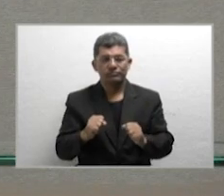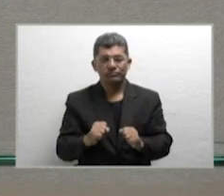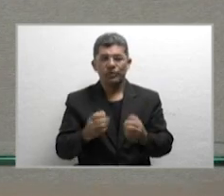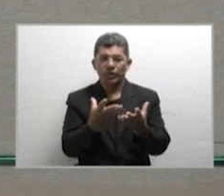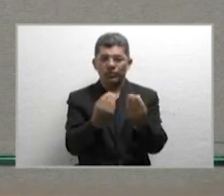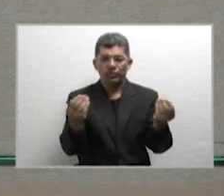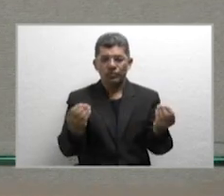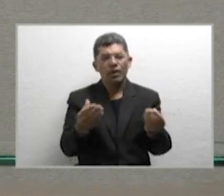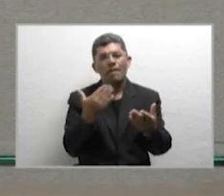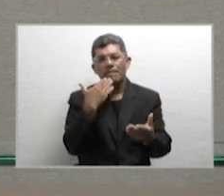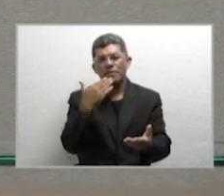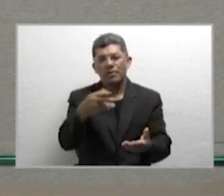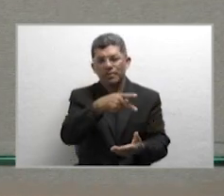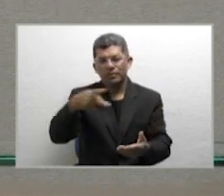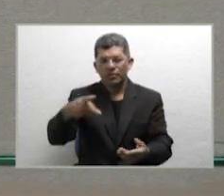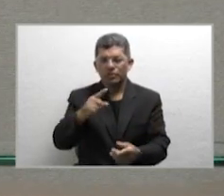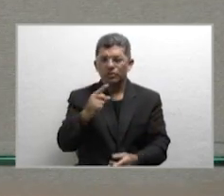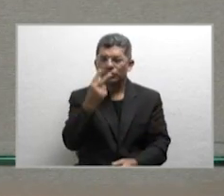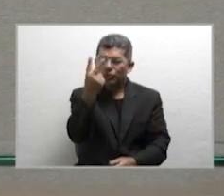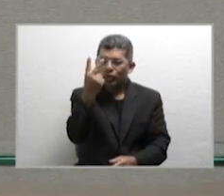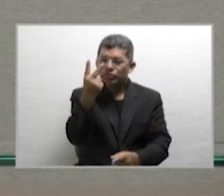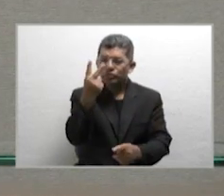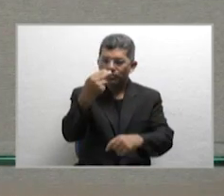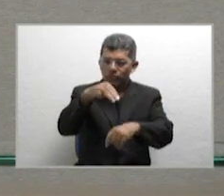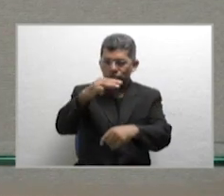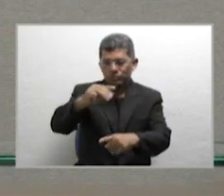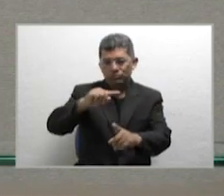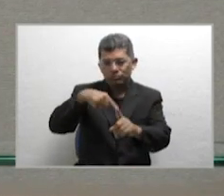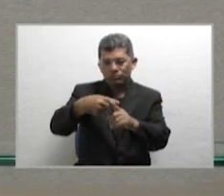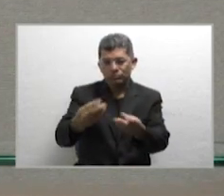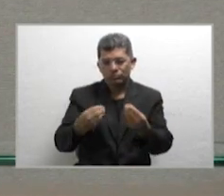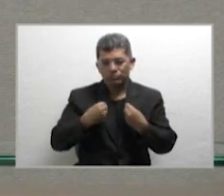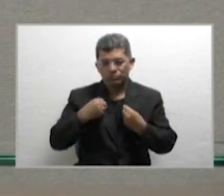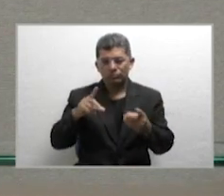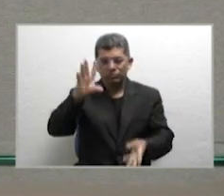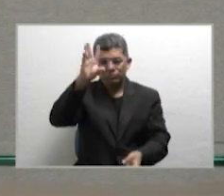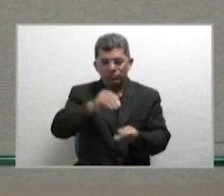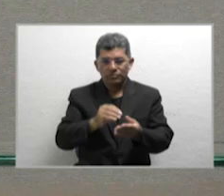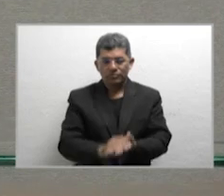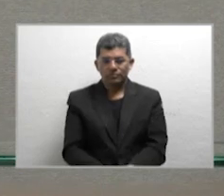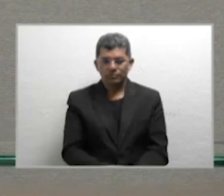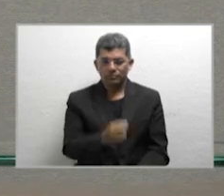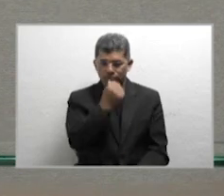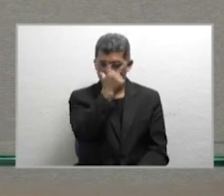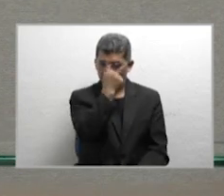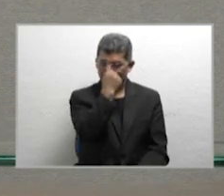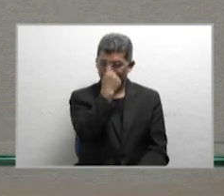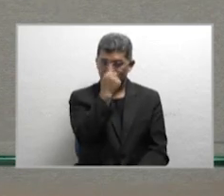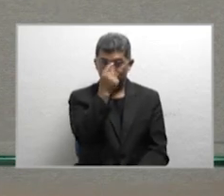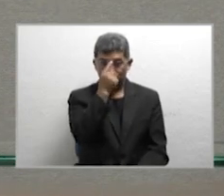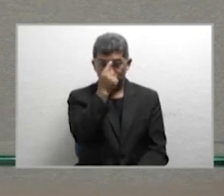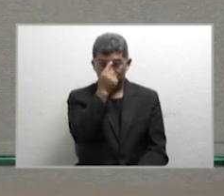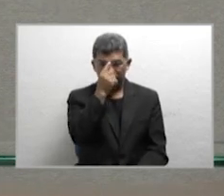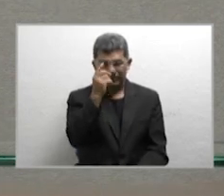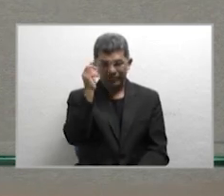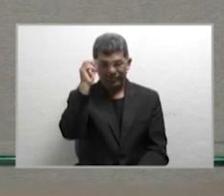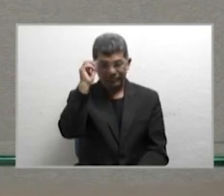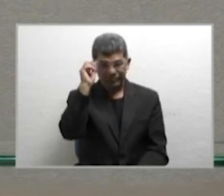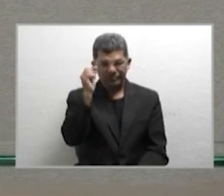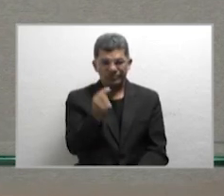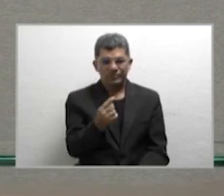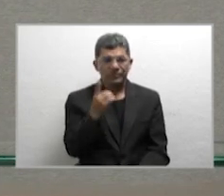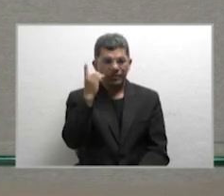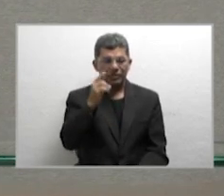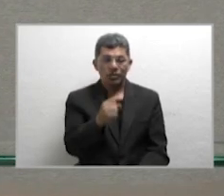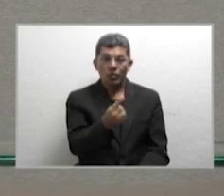nós podemos muito. Queria pedir, presidente, 2 minutos, se o senhor me concedesse para concluir a minha fala. Deputada, 1 minuto,